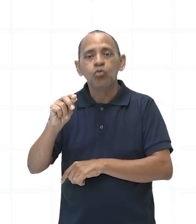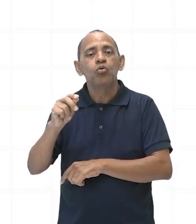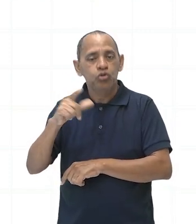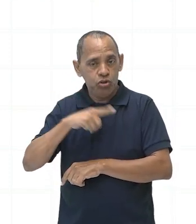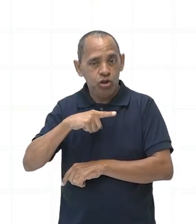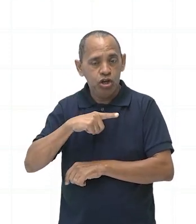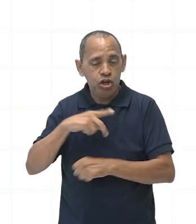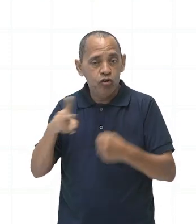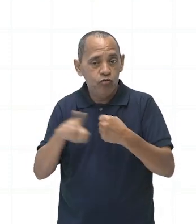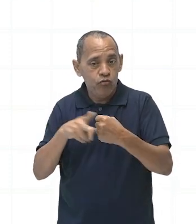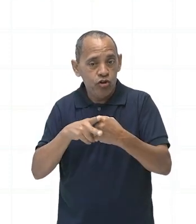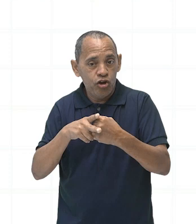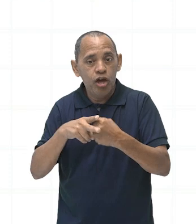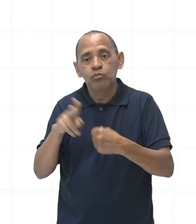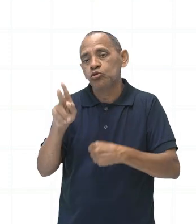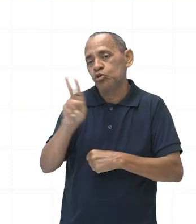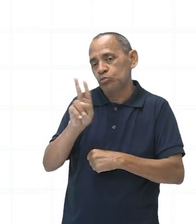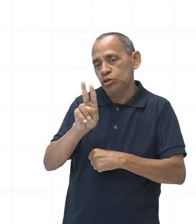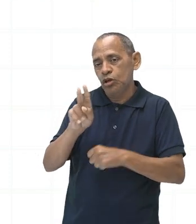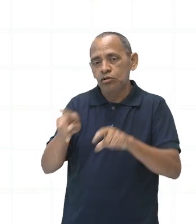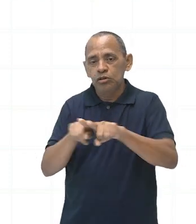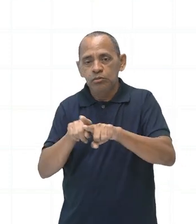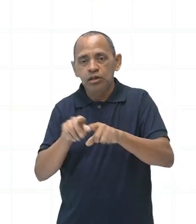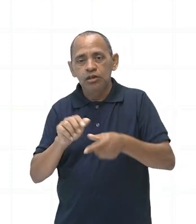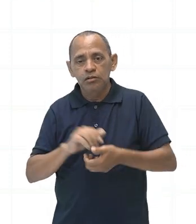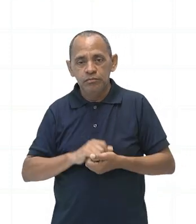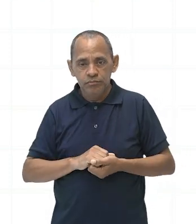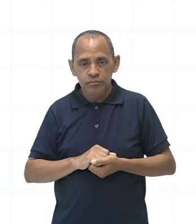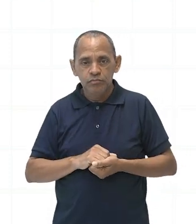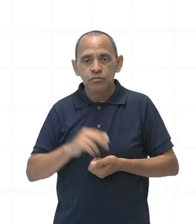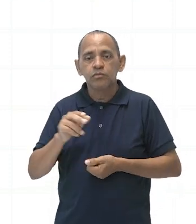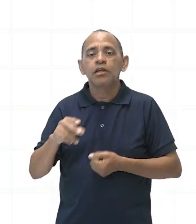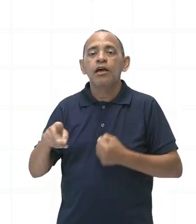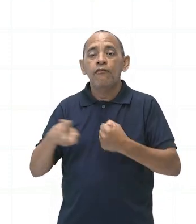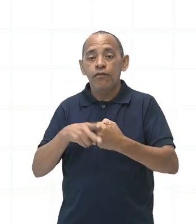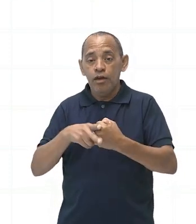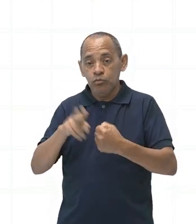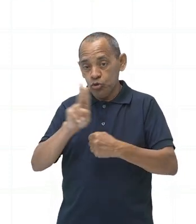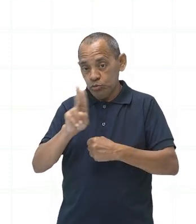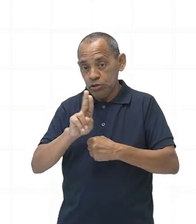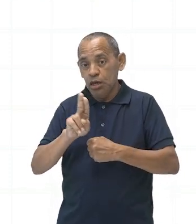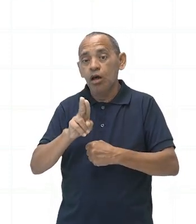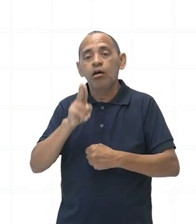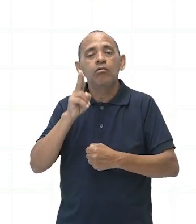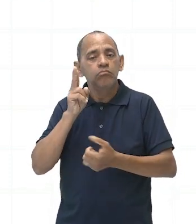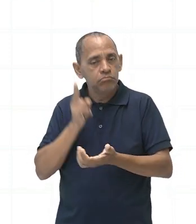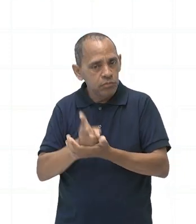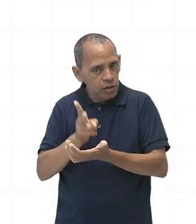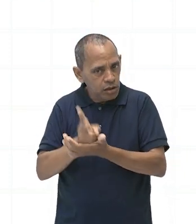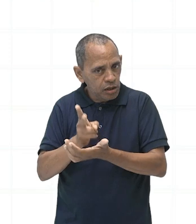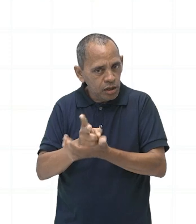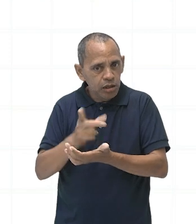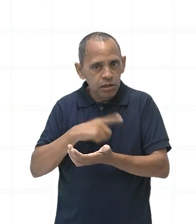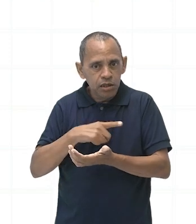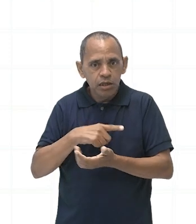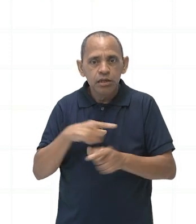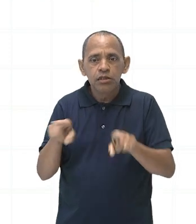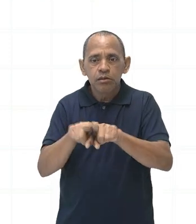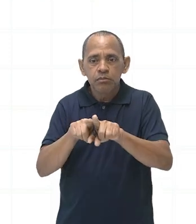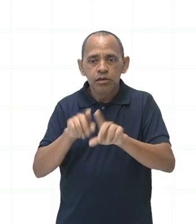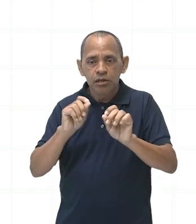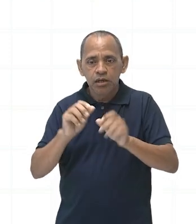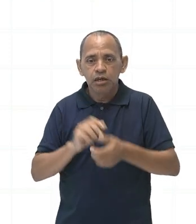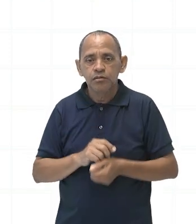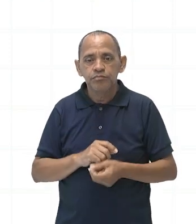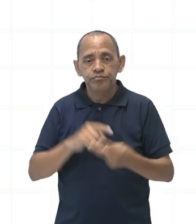nominal. E nesse caso, sempre que tivermos predicado verbo nominal, temos também 2 núcleos, tá? É